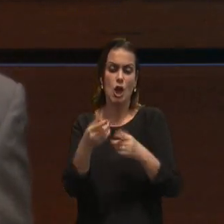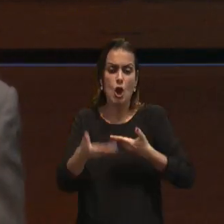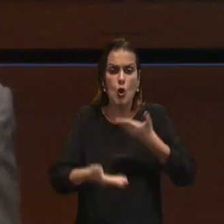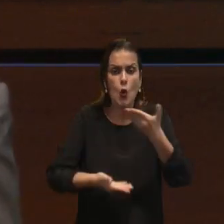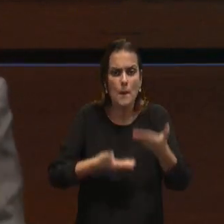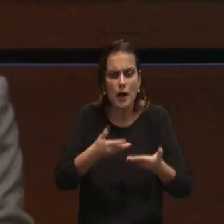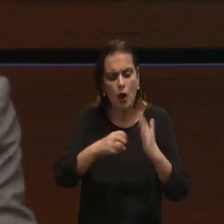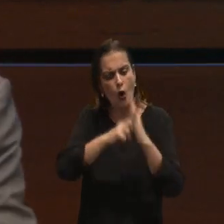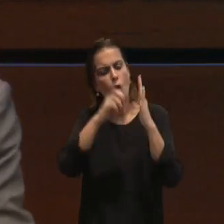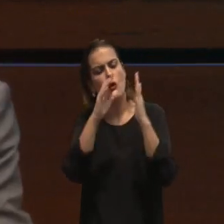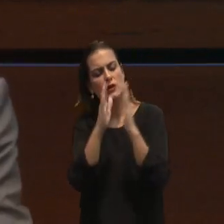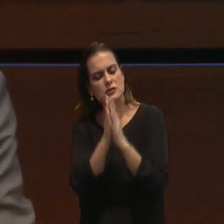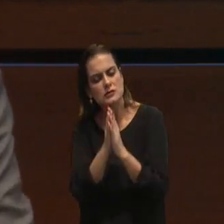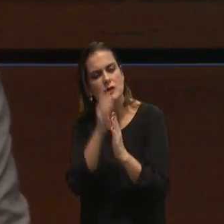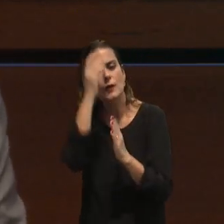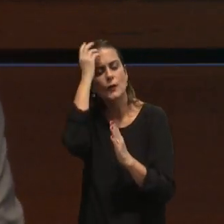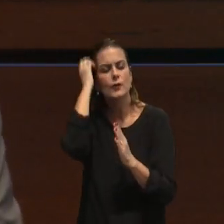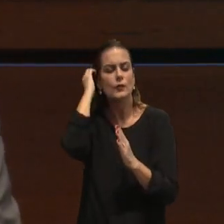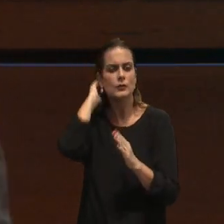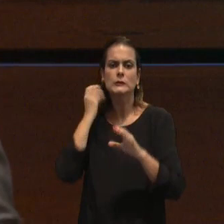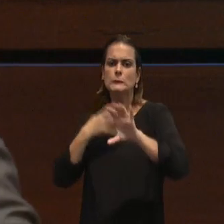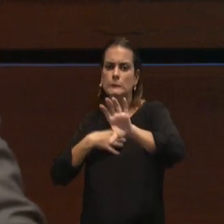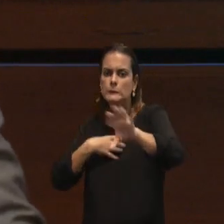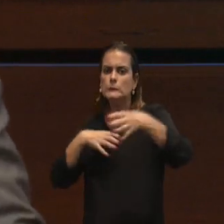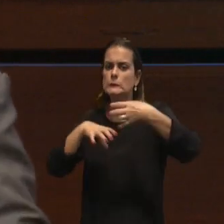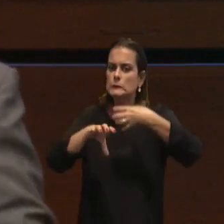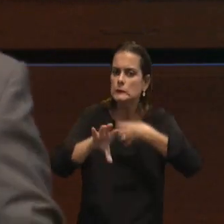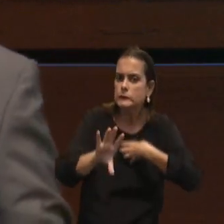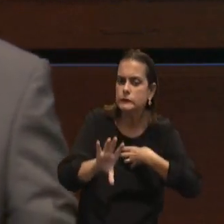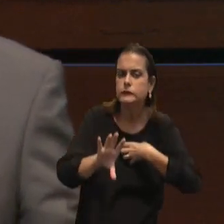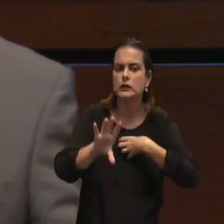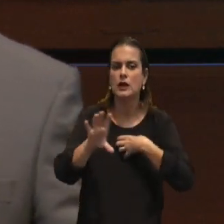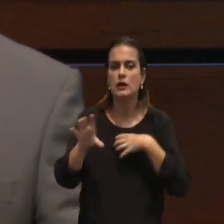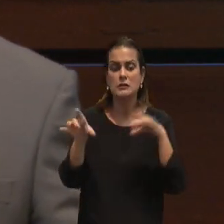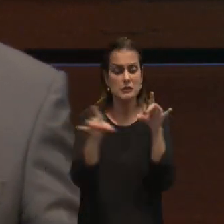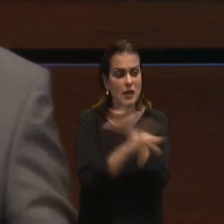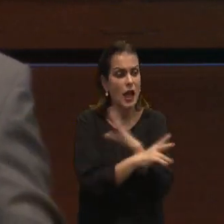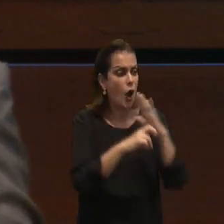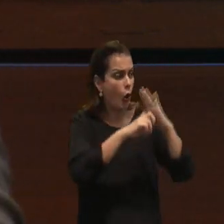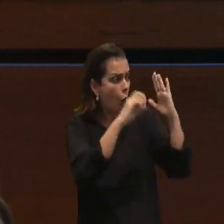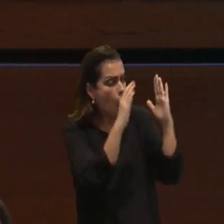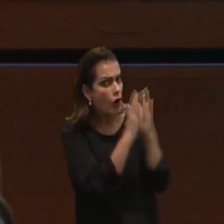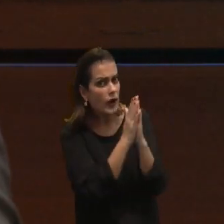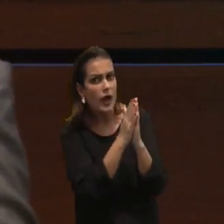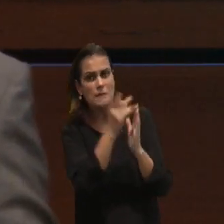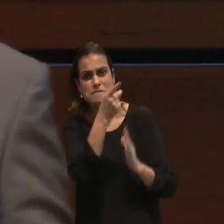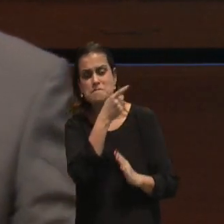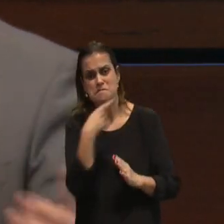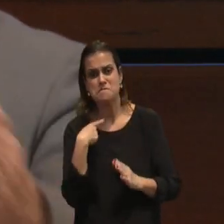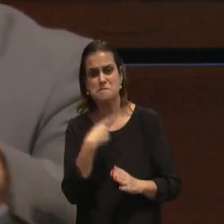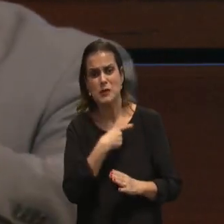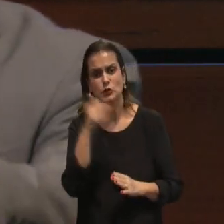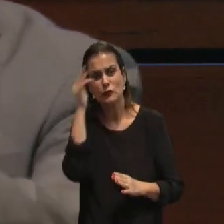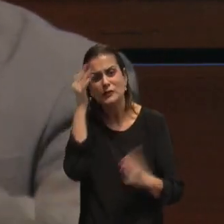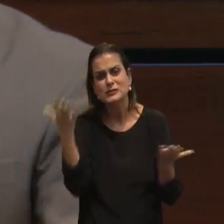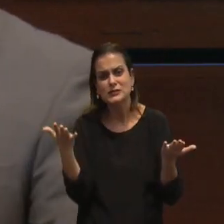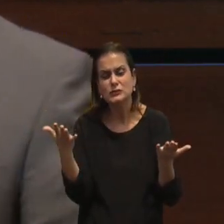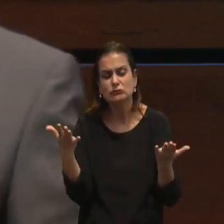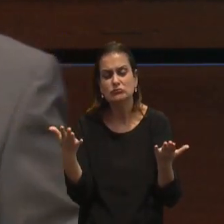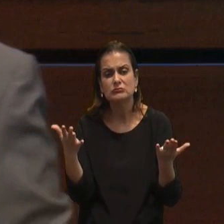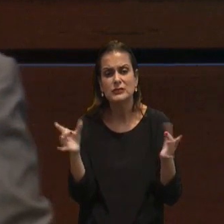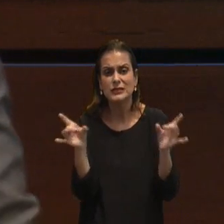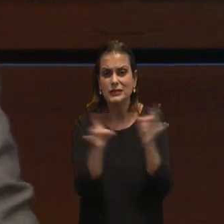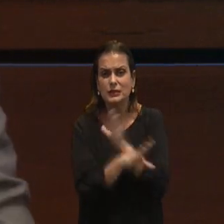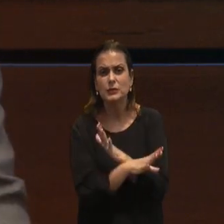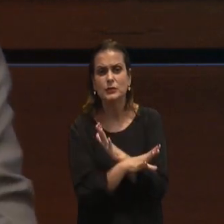Compartilhamos orações, intercessões, pedidos. Acabamos aqui de orar através do pastor Francisco dos pedidos de oração. E deixa-me falar uma coisa